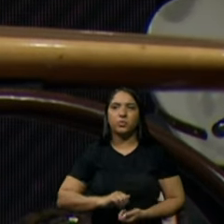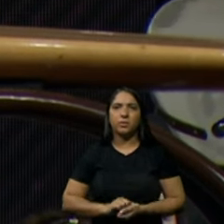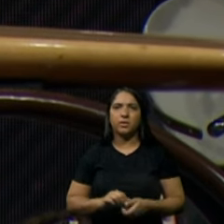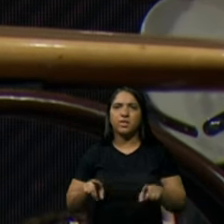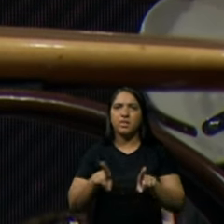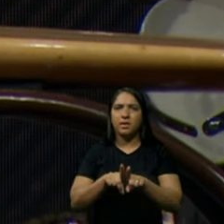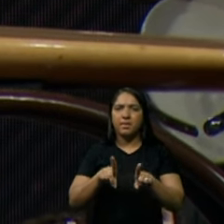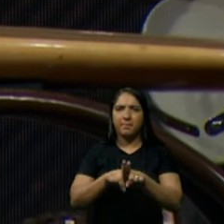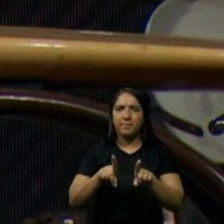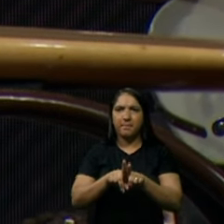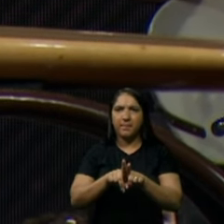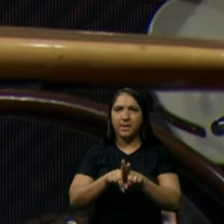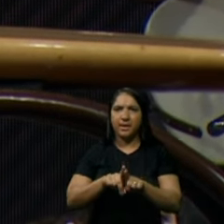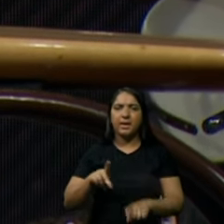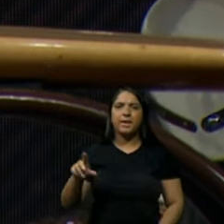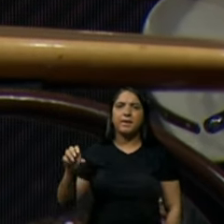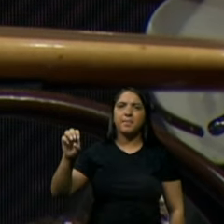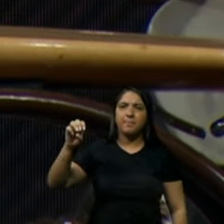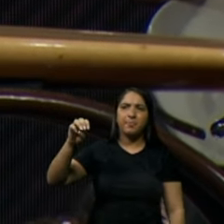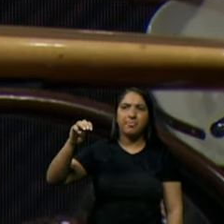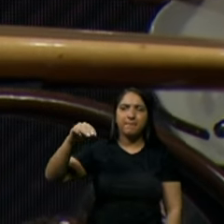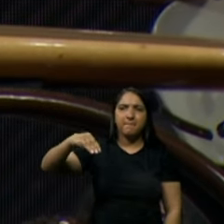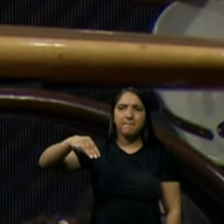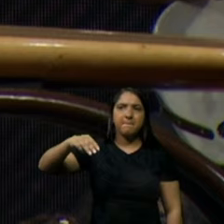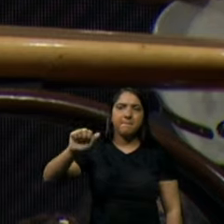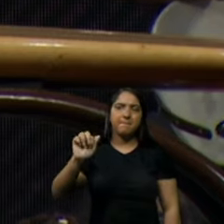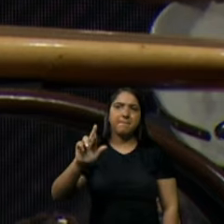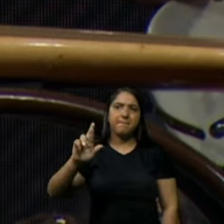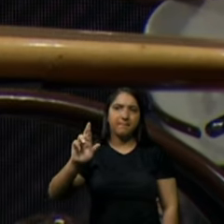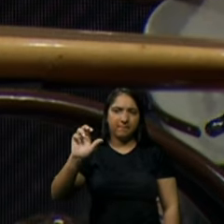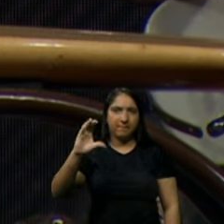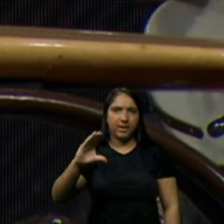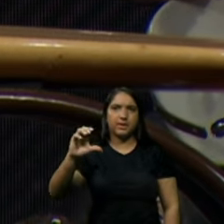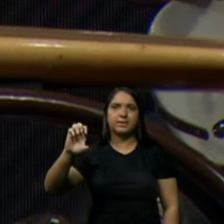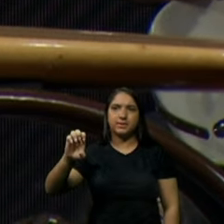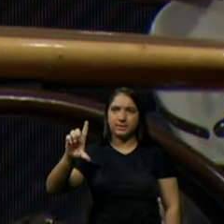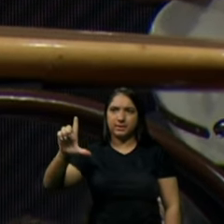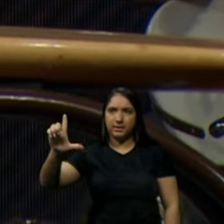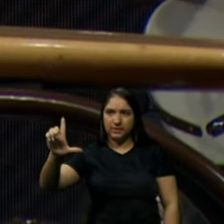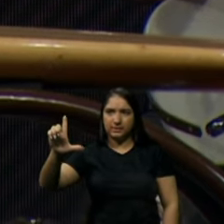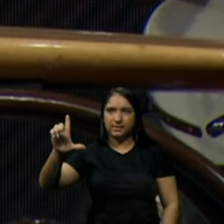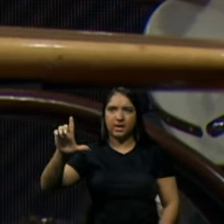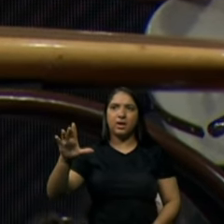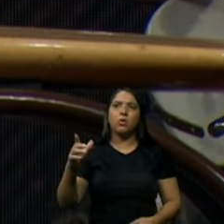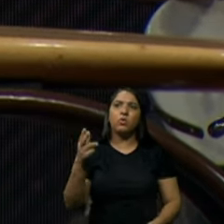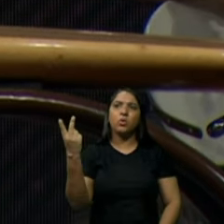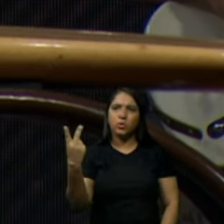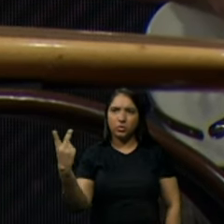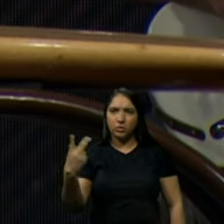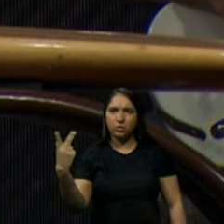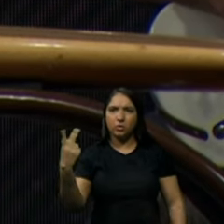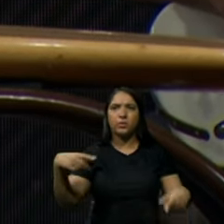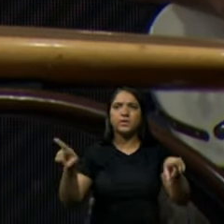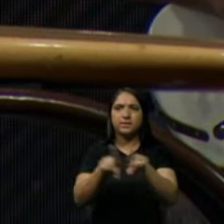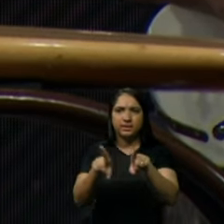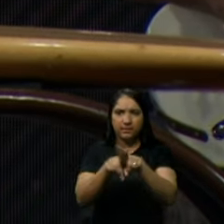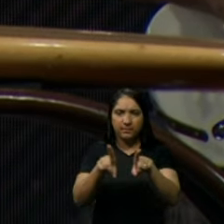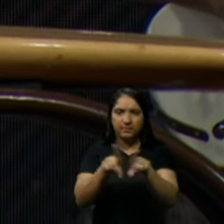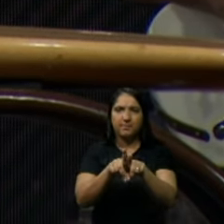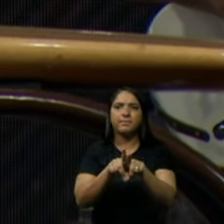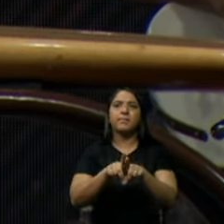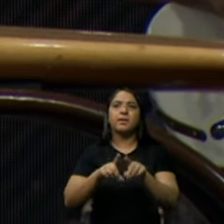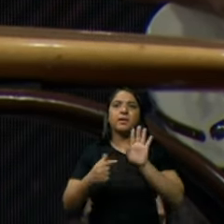pastor Marcel e Sara Bola de Neve Goiânia e ainda Mauro e Thaís vão